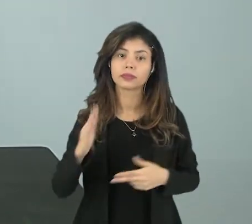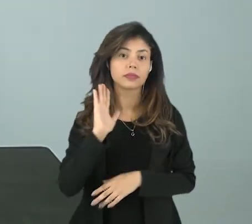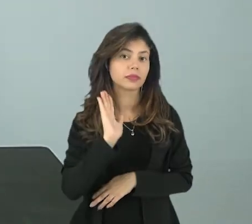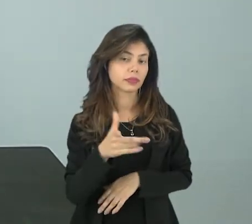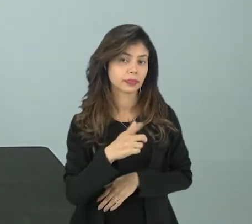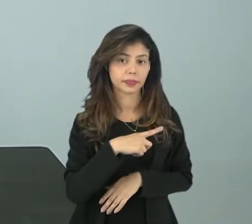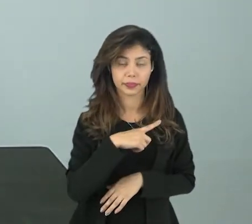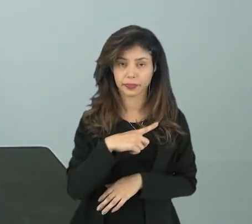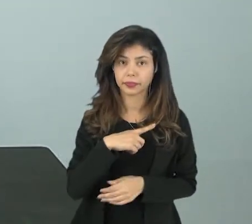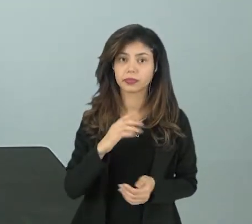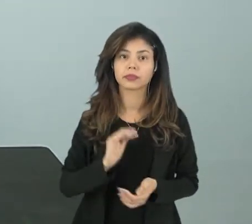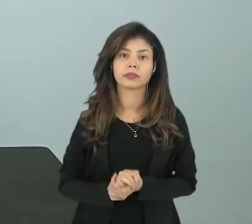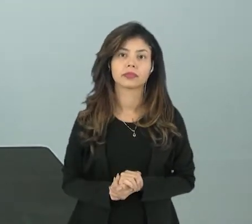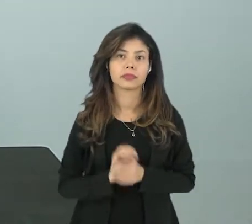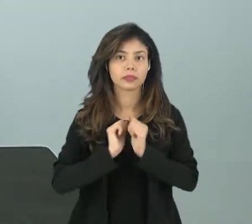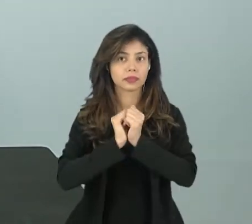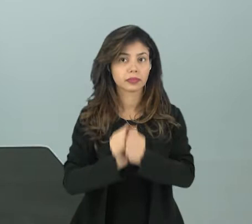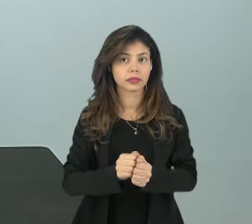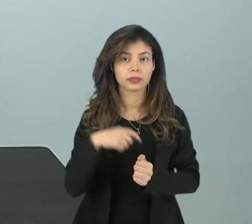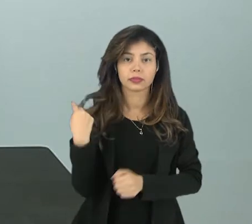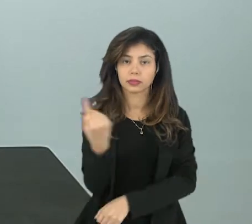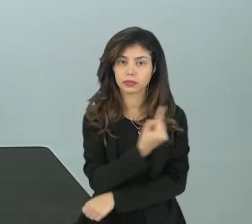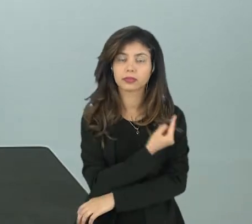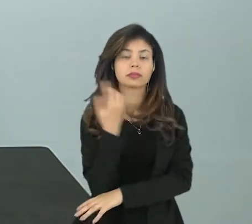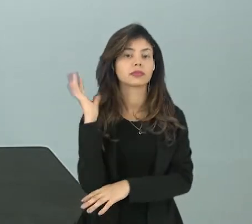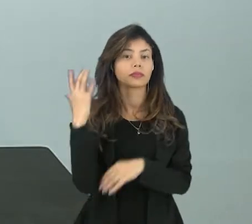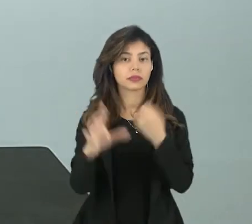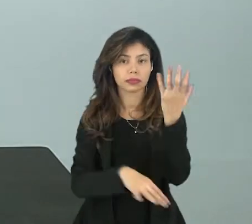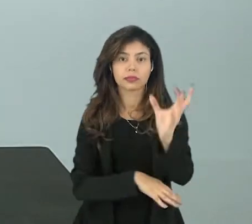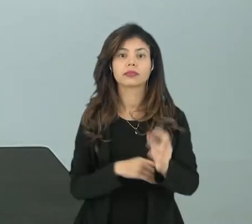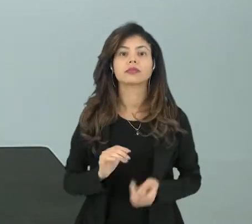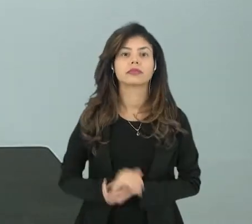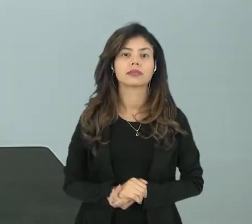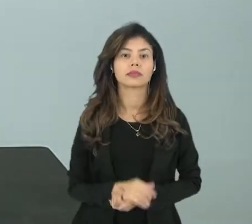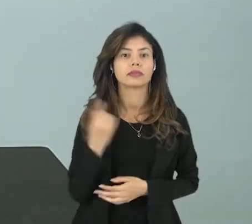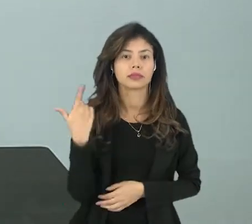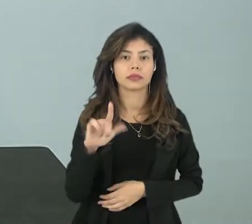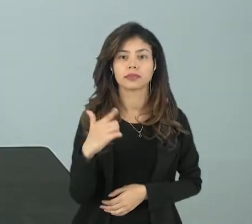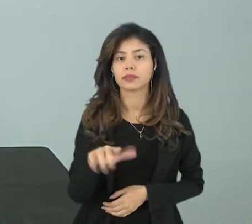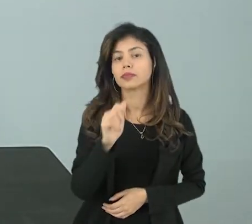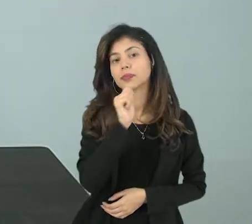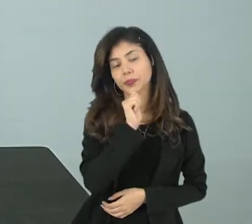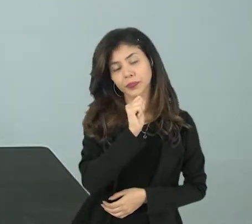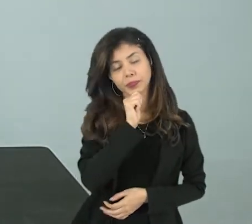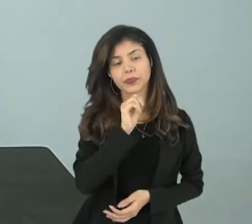participam, que estão ali na nossa natureza e que não tiveram,